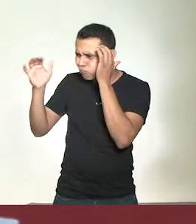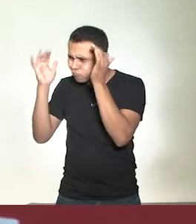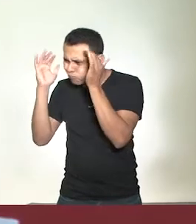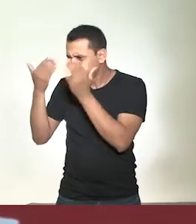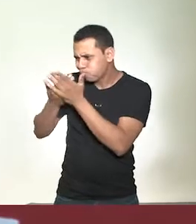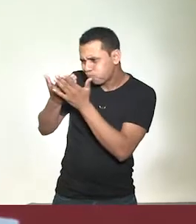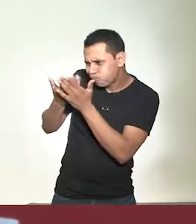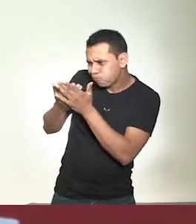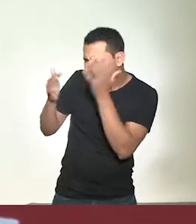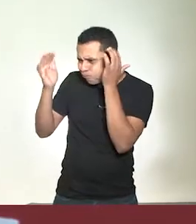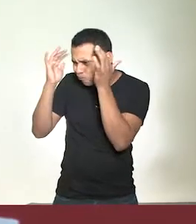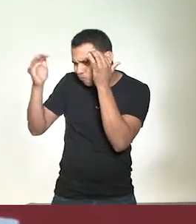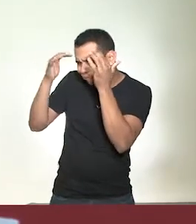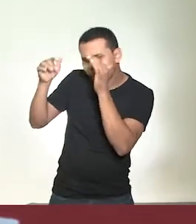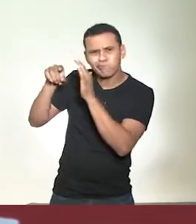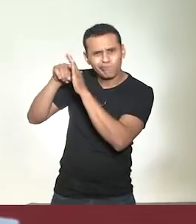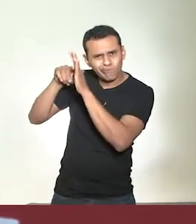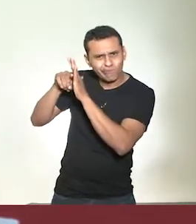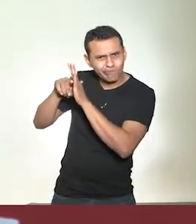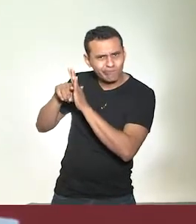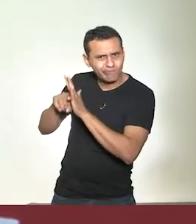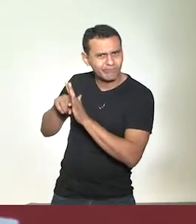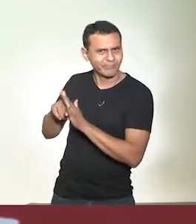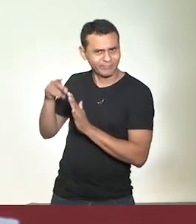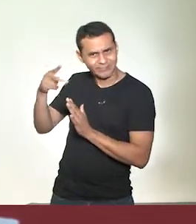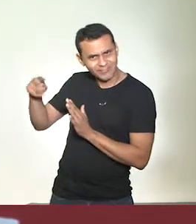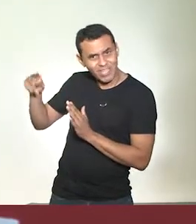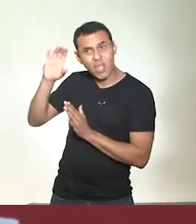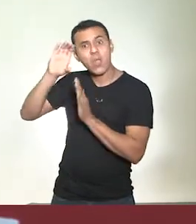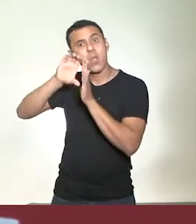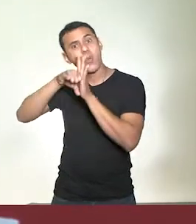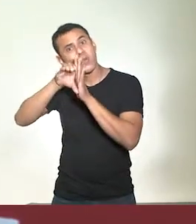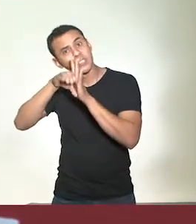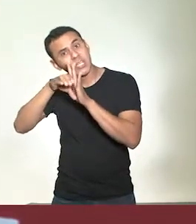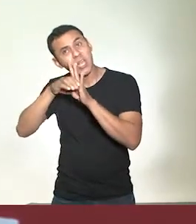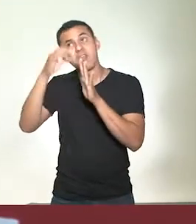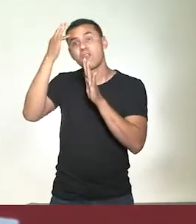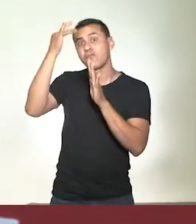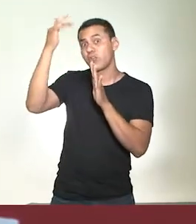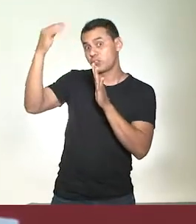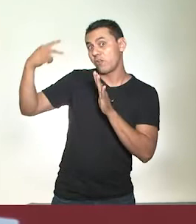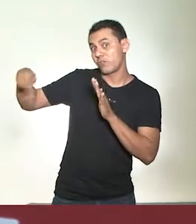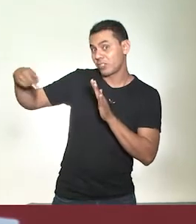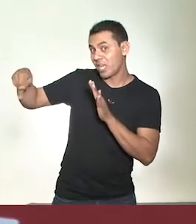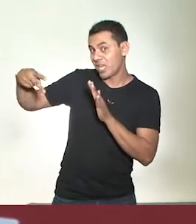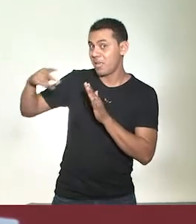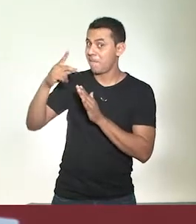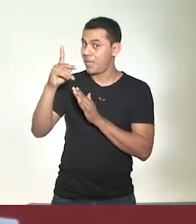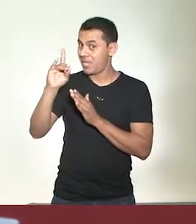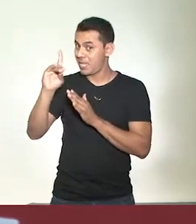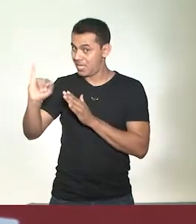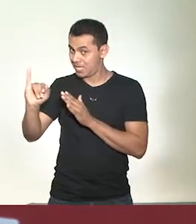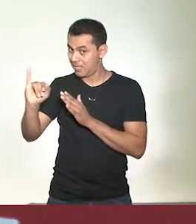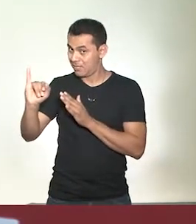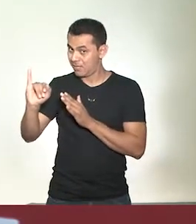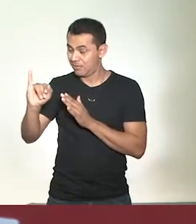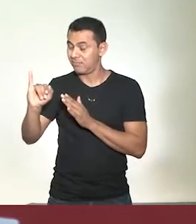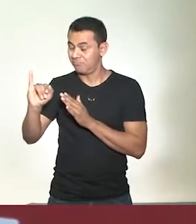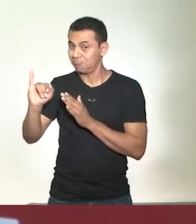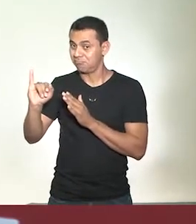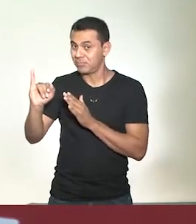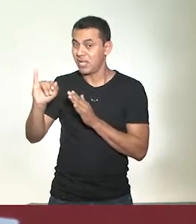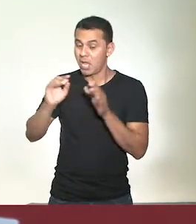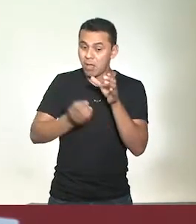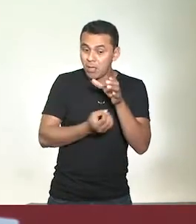esse grupo temático vai revisar as questões conceituais e filosóficas do PDI então ele vai